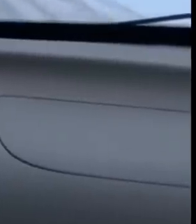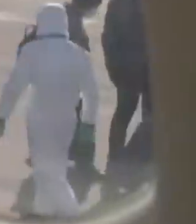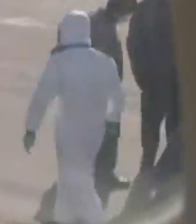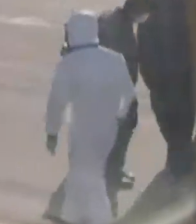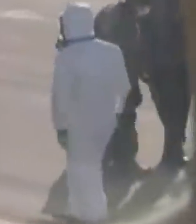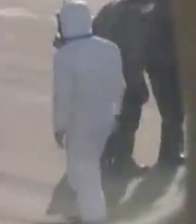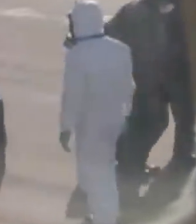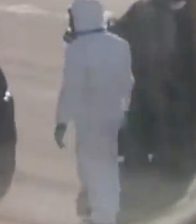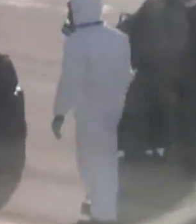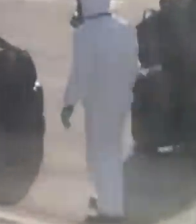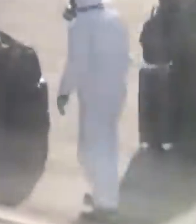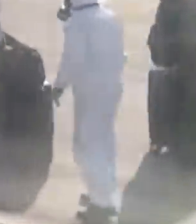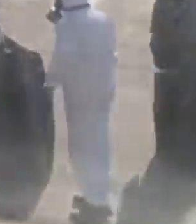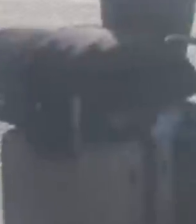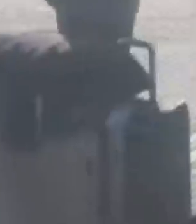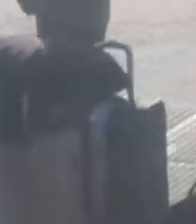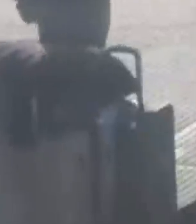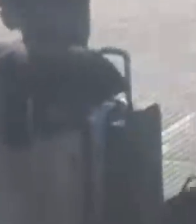Tchau, tchau.